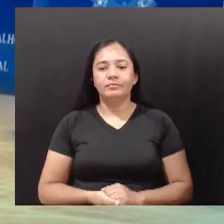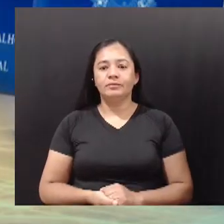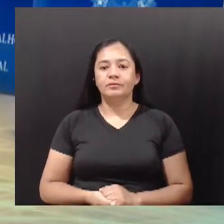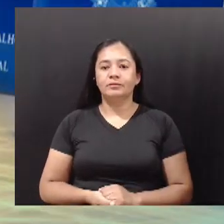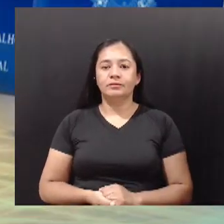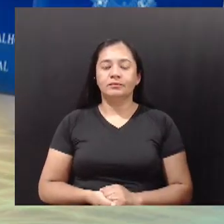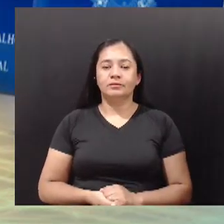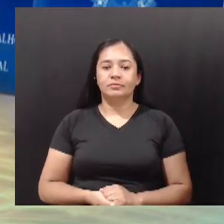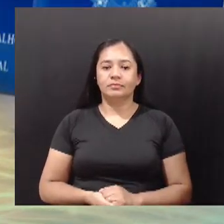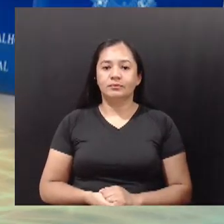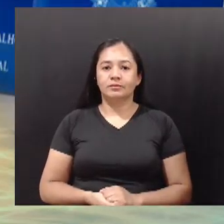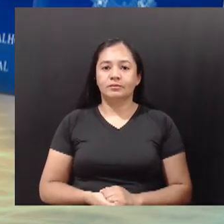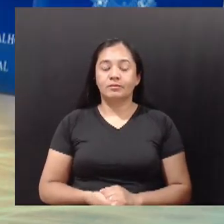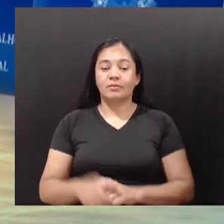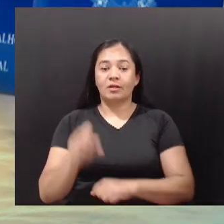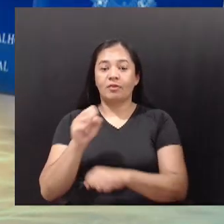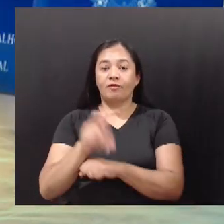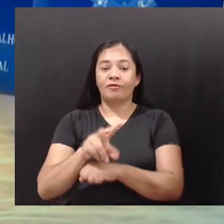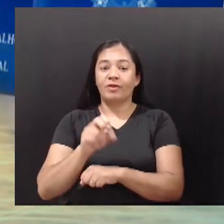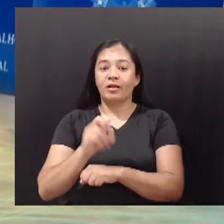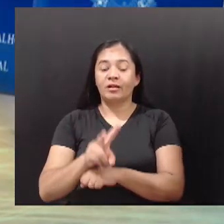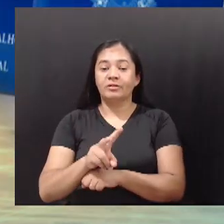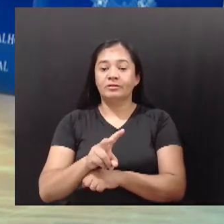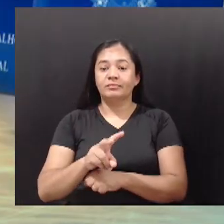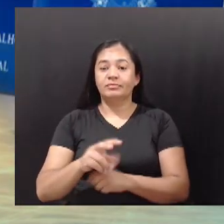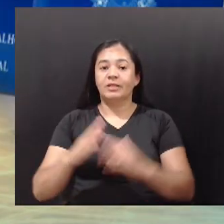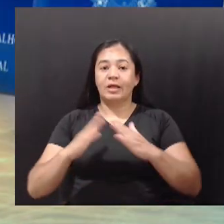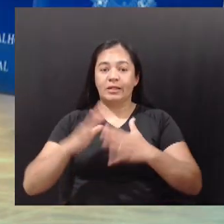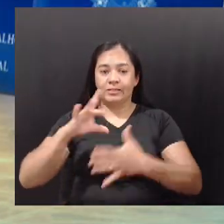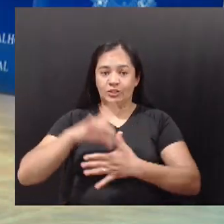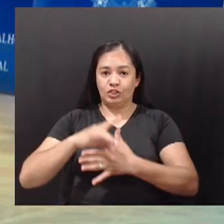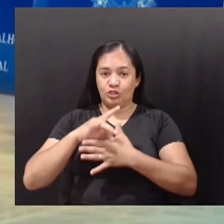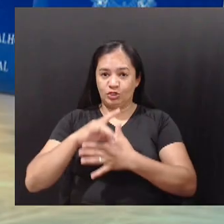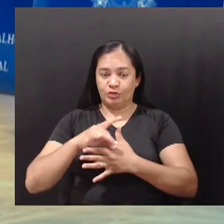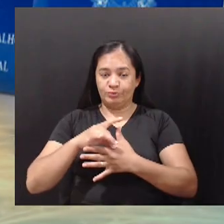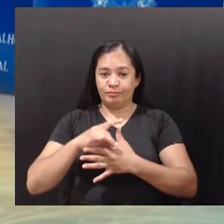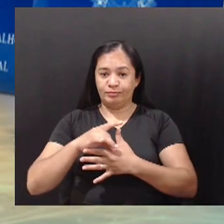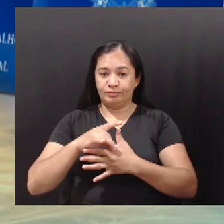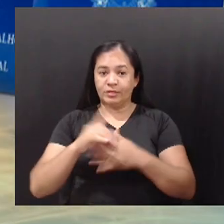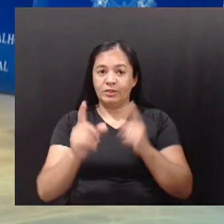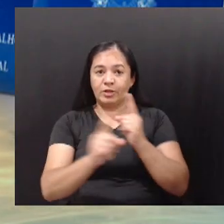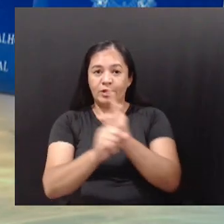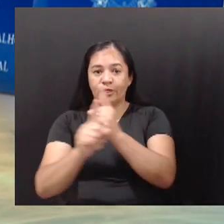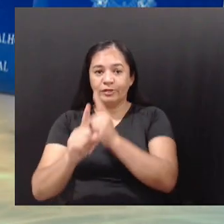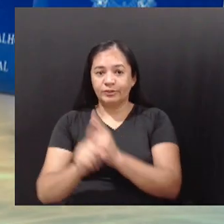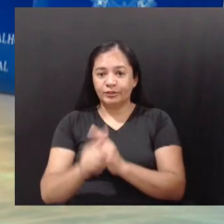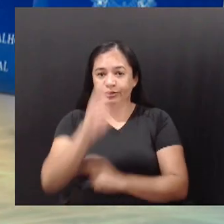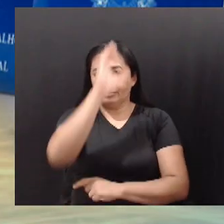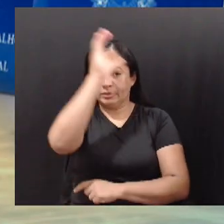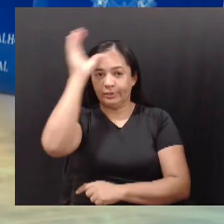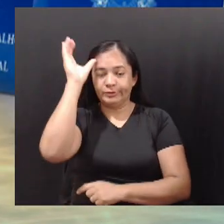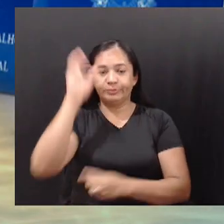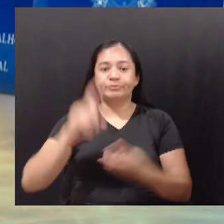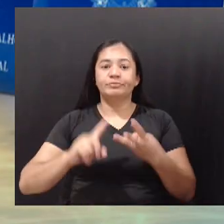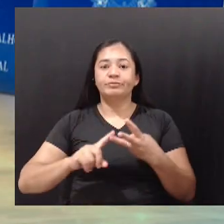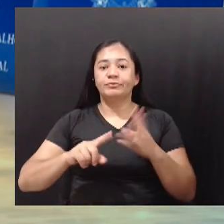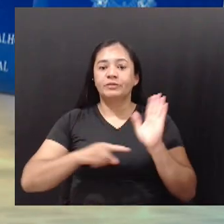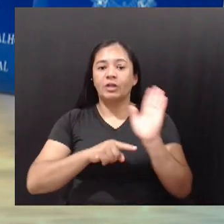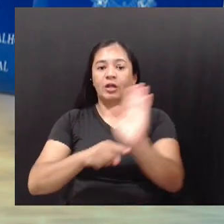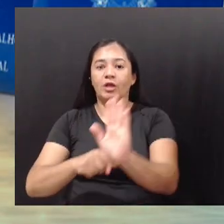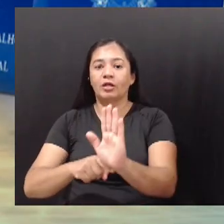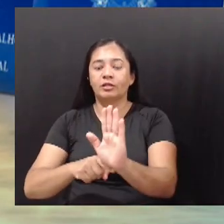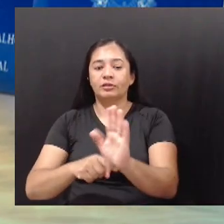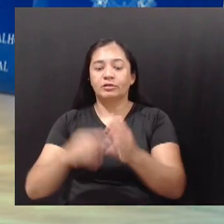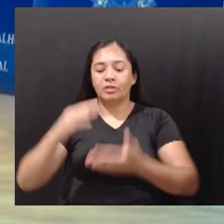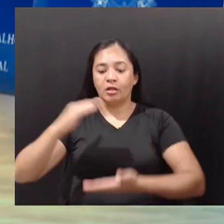Há vagas para açougueiro, agente de atendimento ao cliente, ajudante de carga e descarga